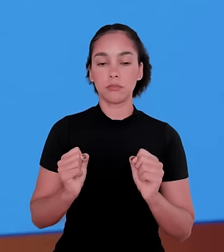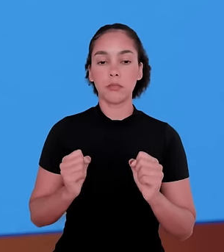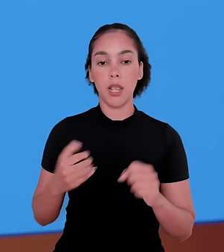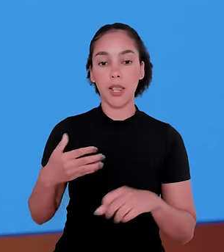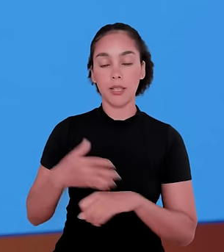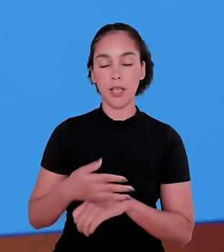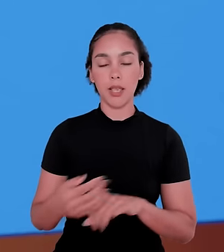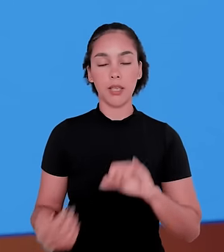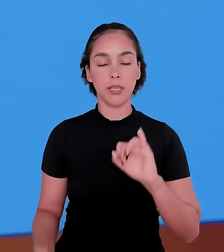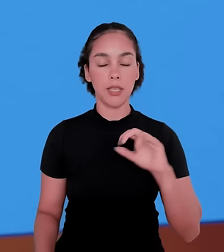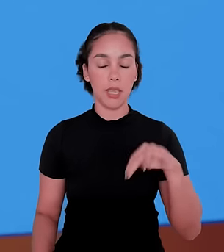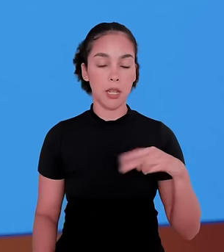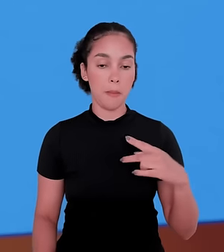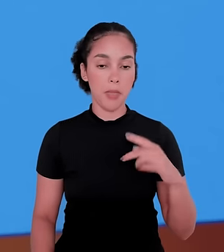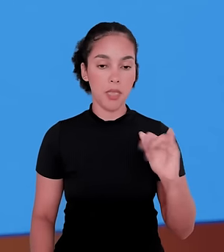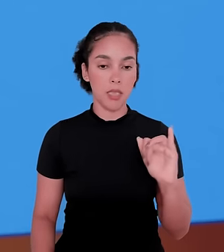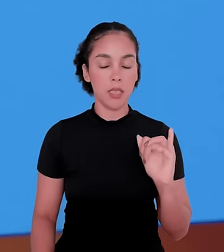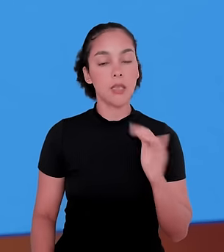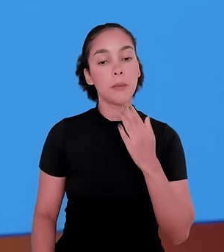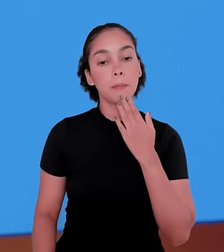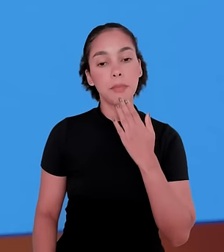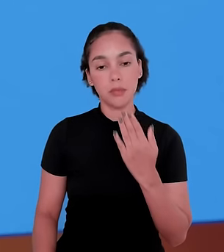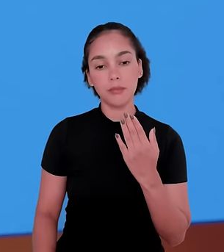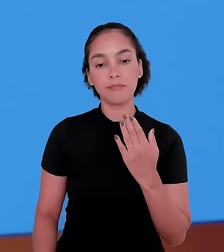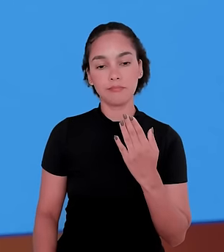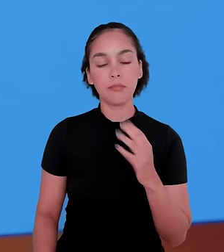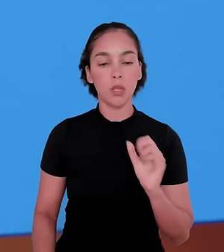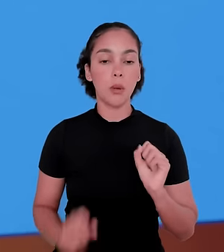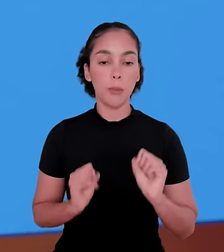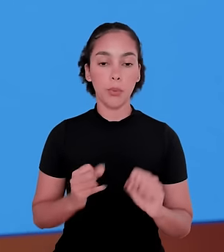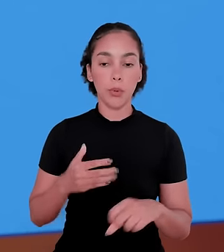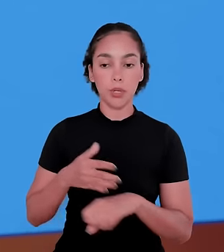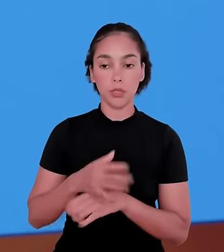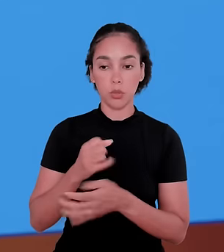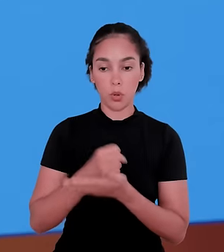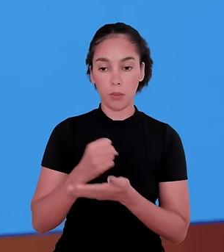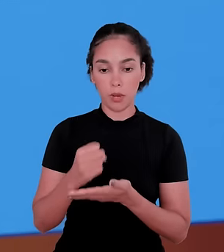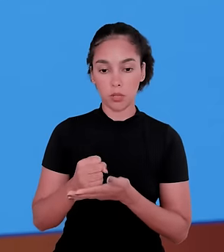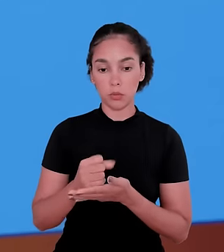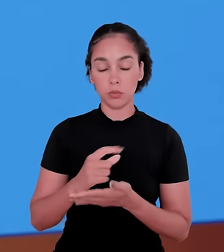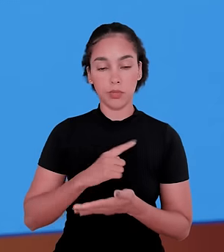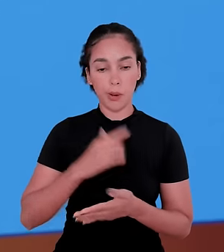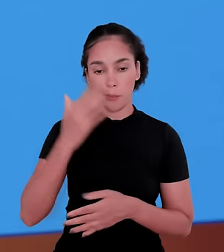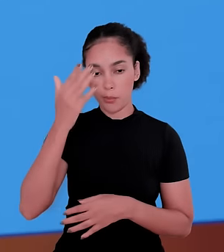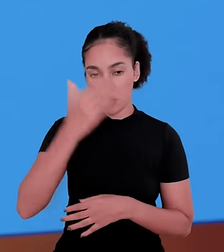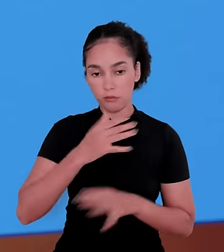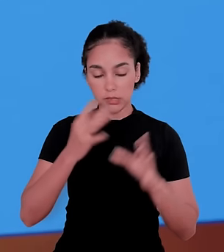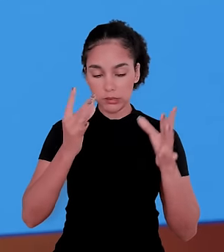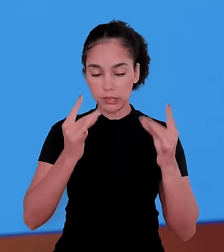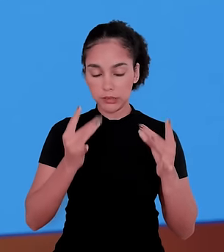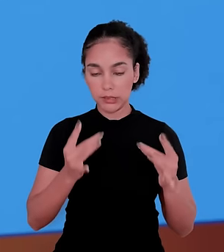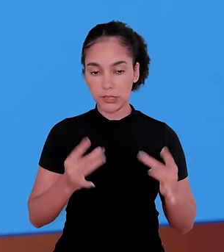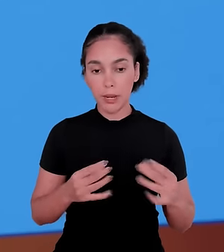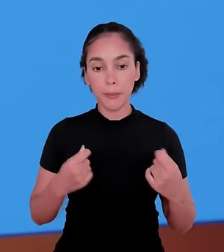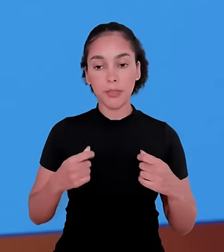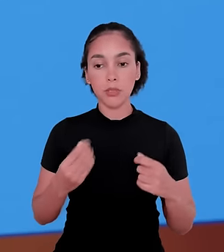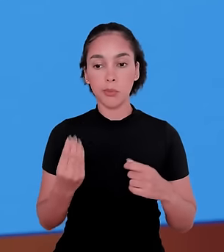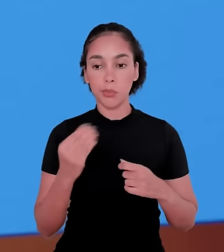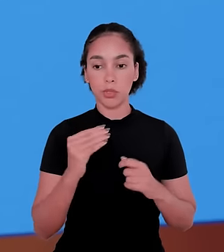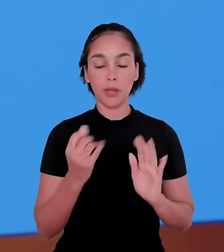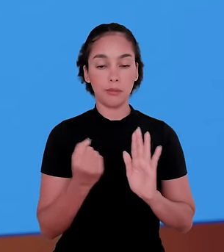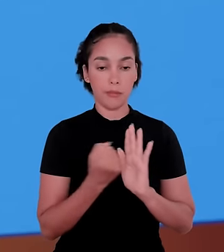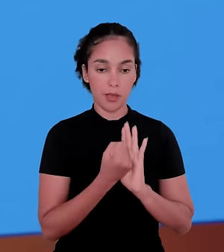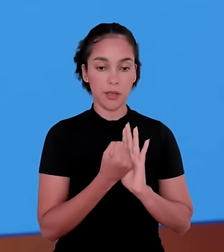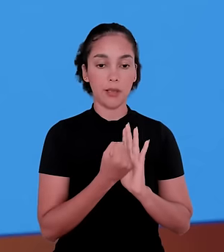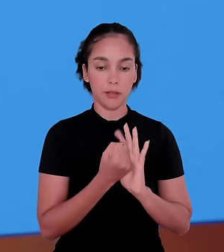INPI fazendo a solicitação Então você entra com essa documentação com as comprovações você tem que depositar a